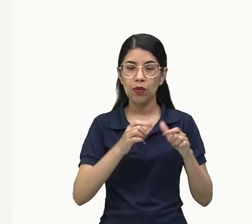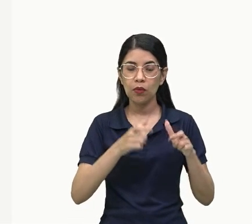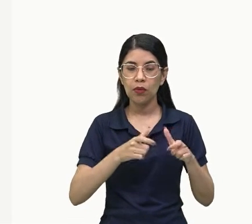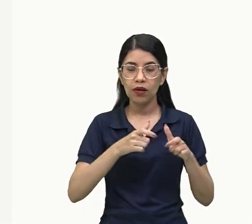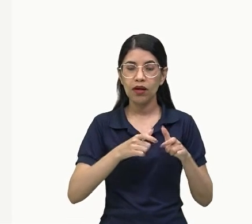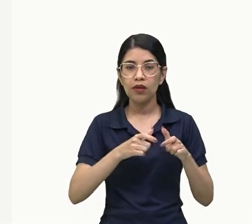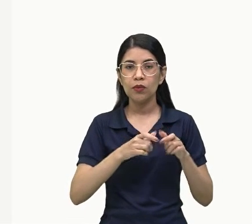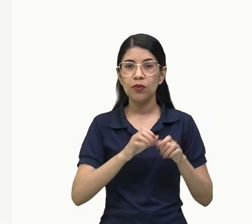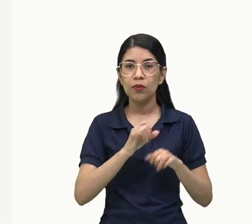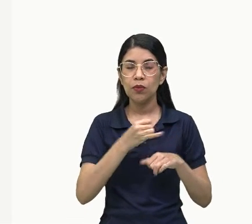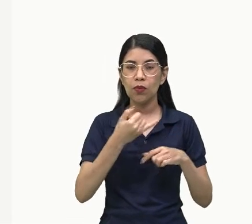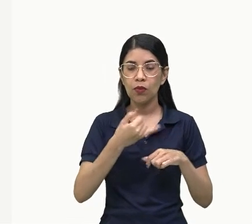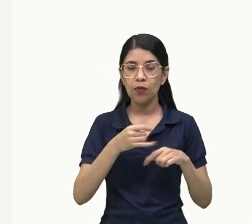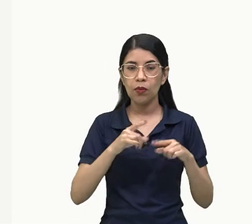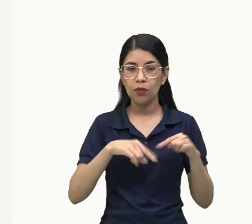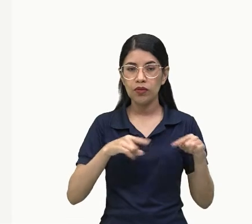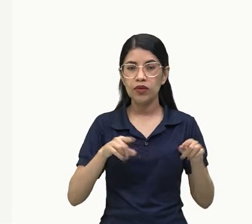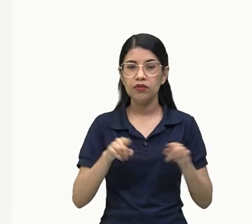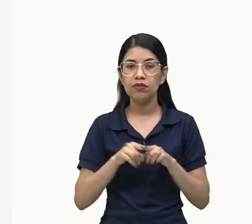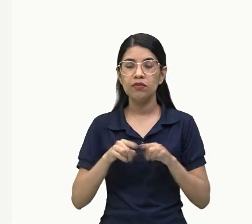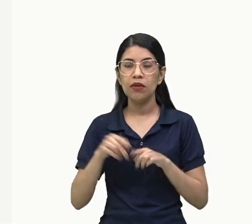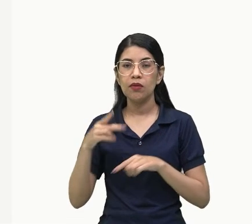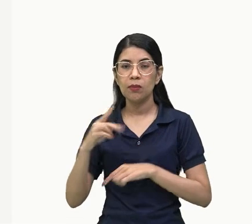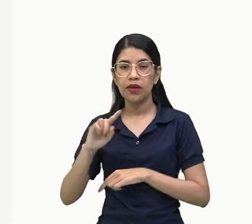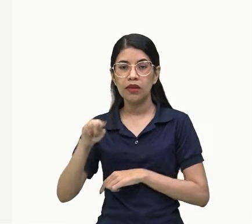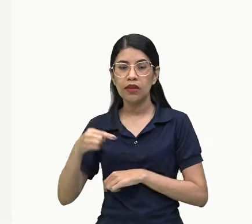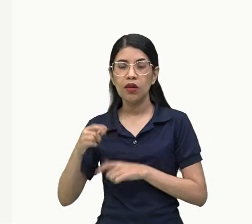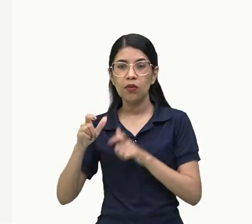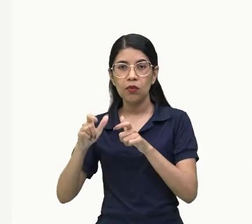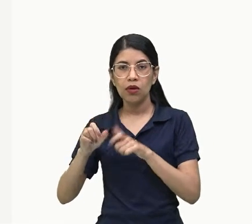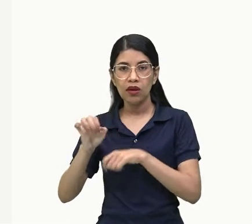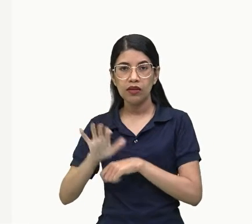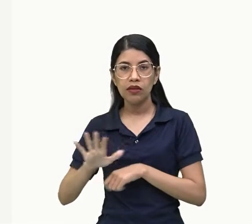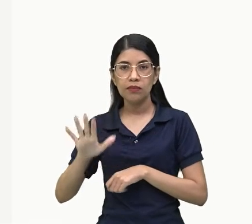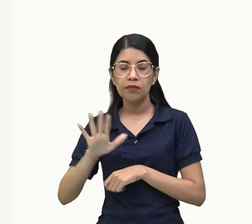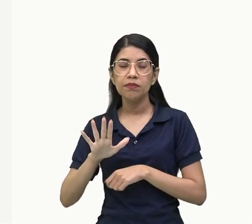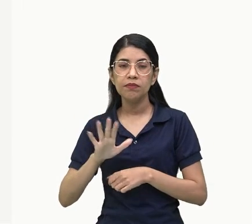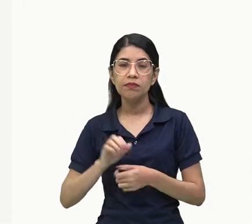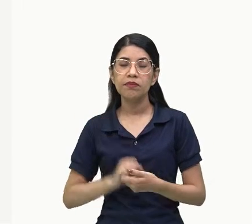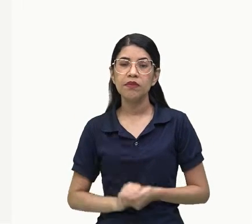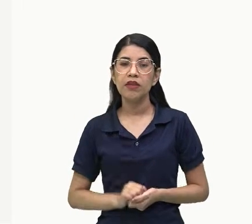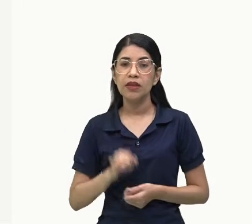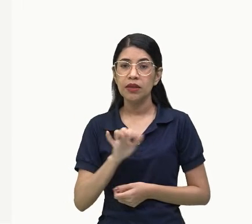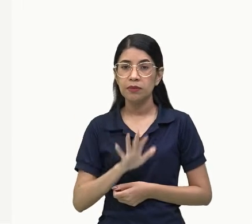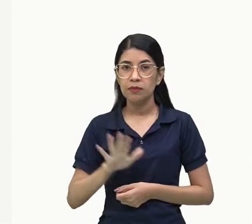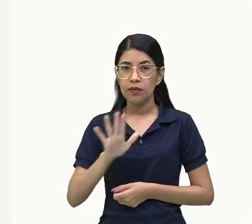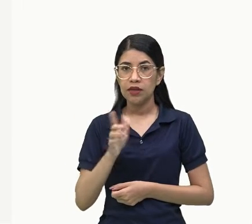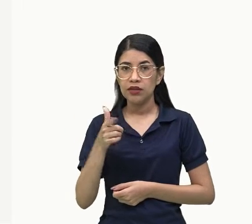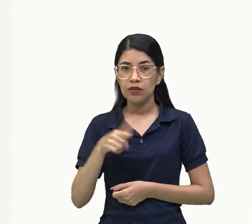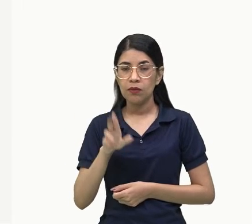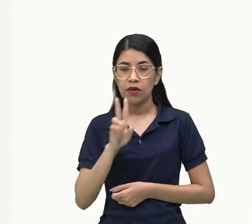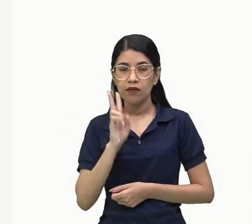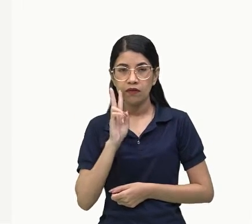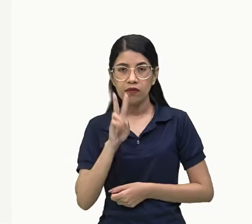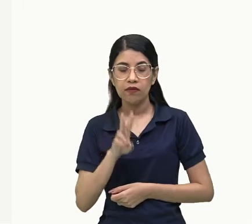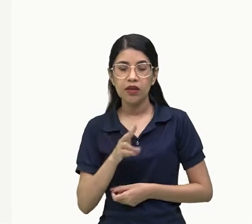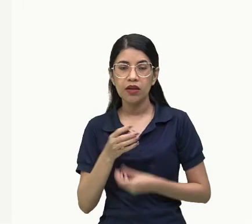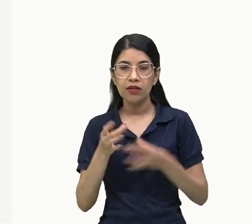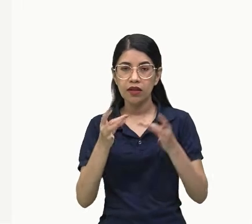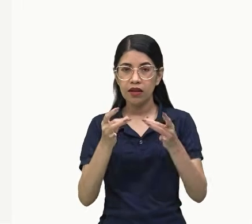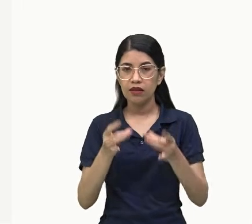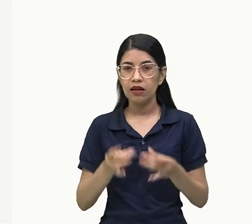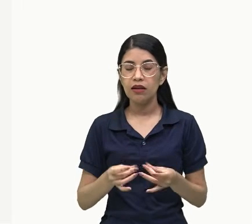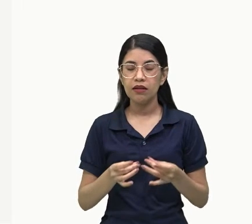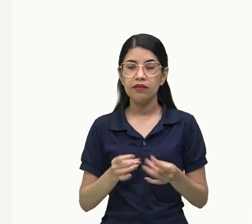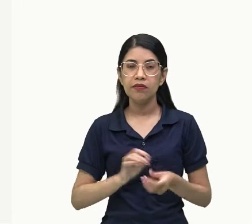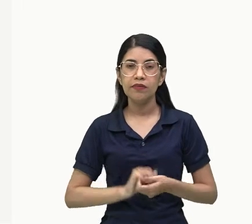conhecida como a equação da câmara escura, né? Aí está novamente a imagem para você observar, né, a nossa câmara escura